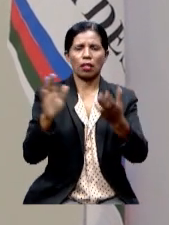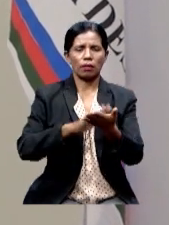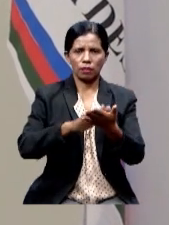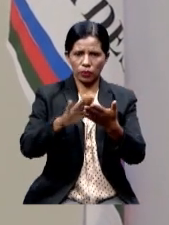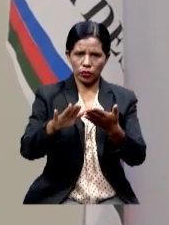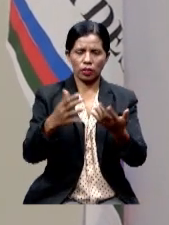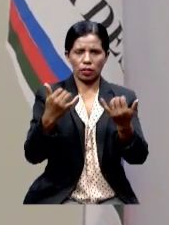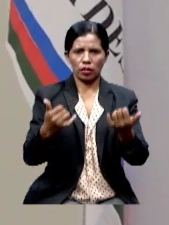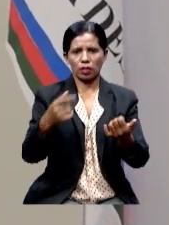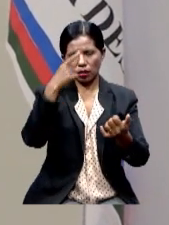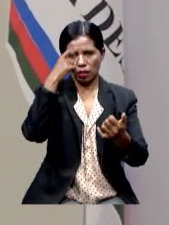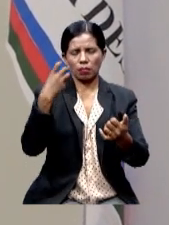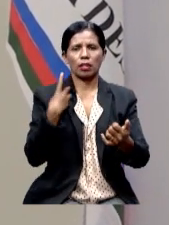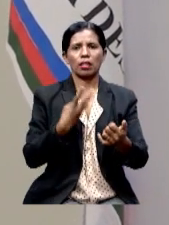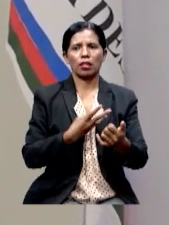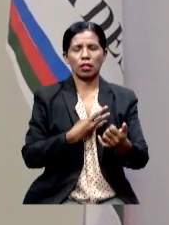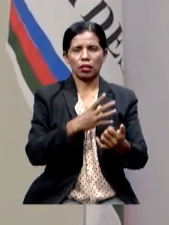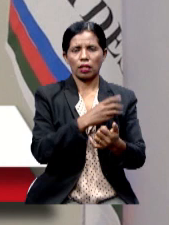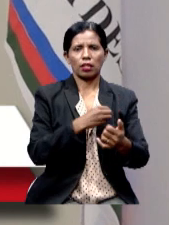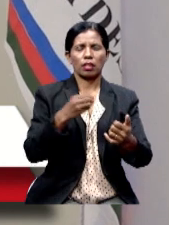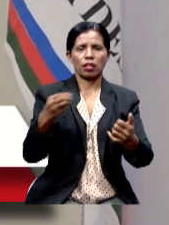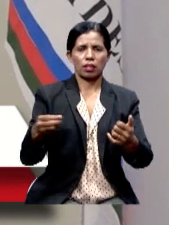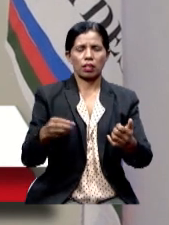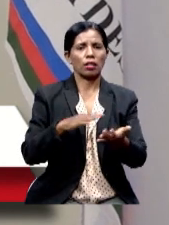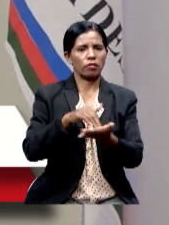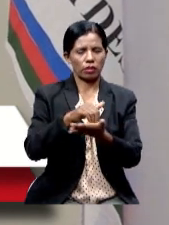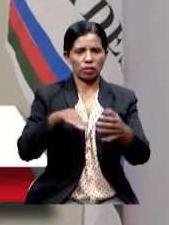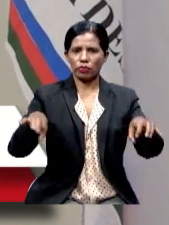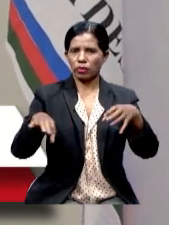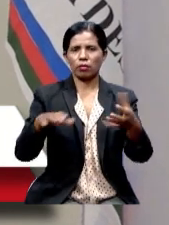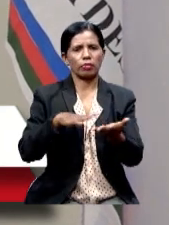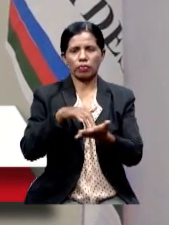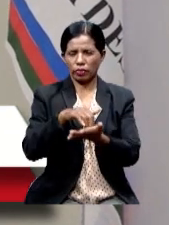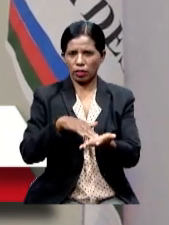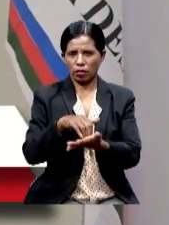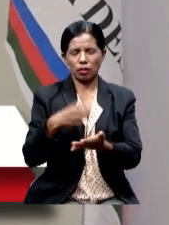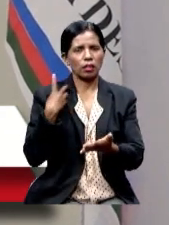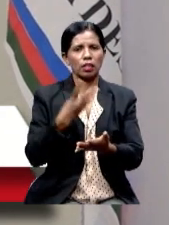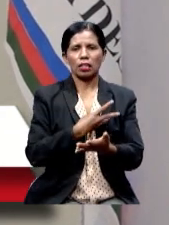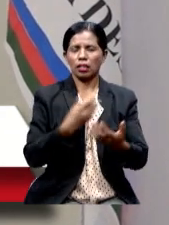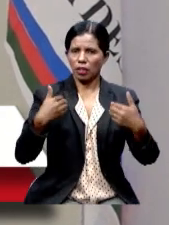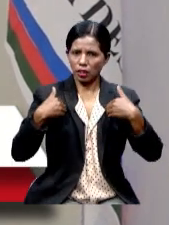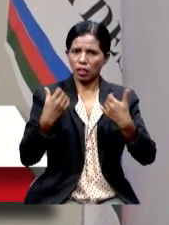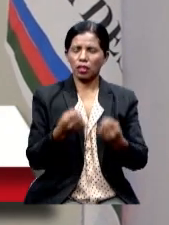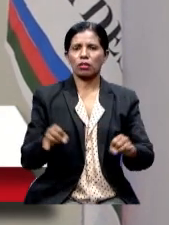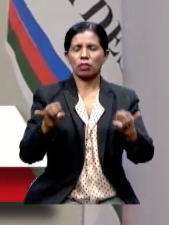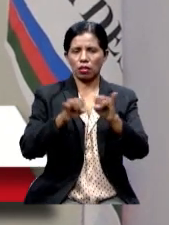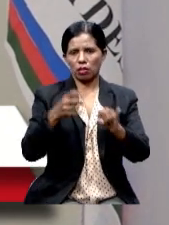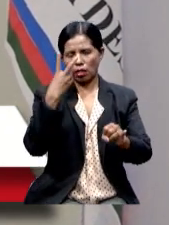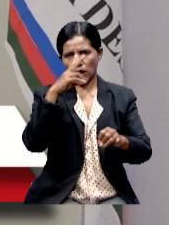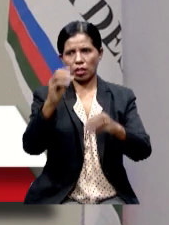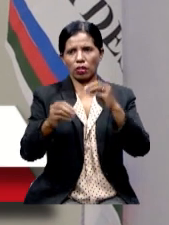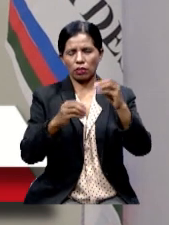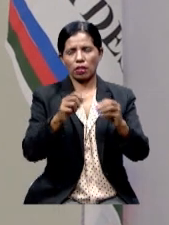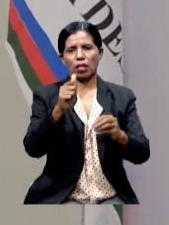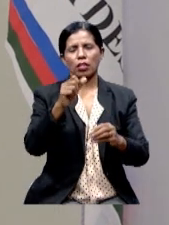situasi mana musuh tambah itu di sistem mana berfraku kita orang sih dana mesmu iya ita iya institusi kontrol hanya sang